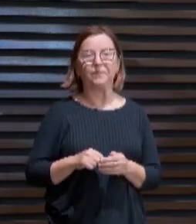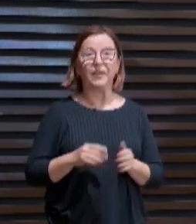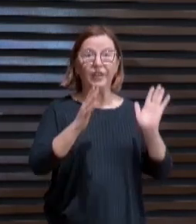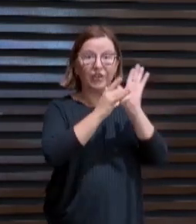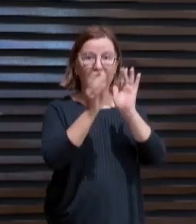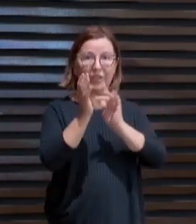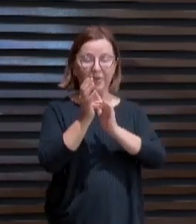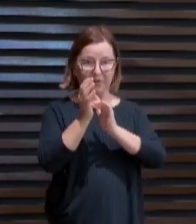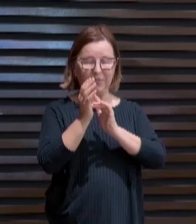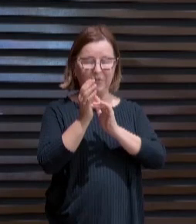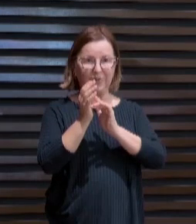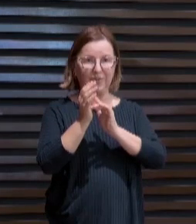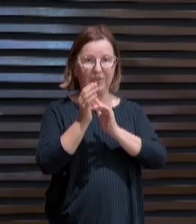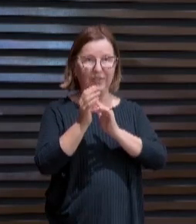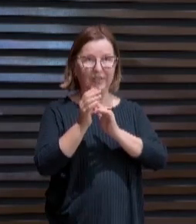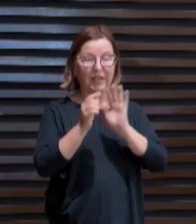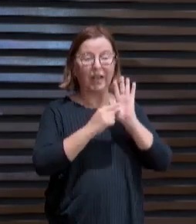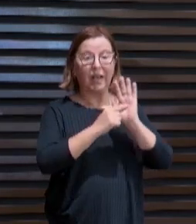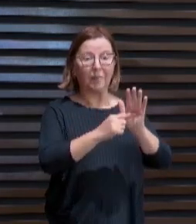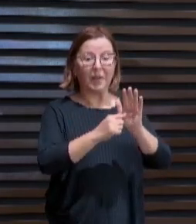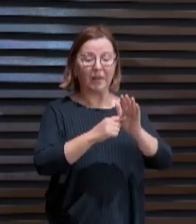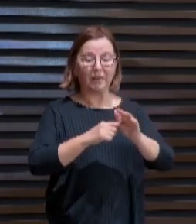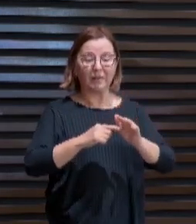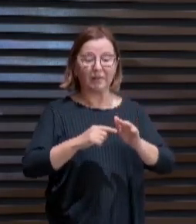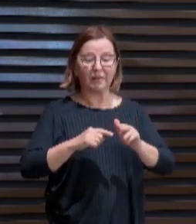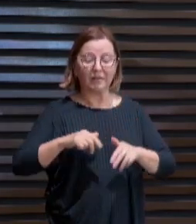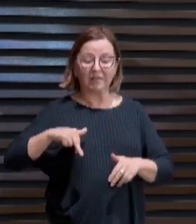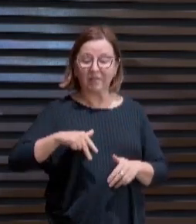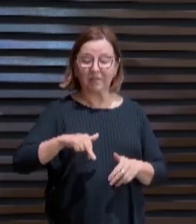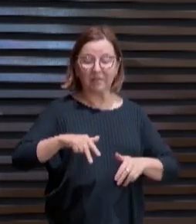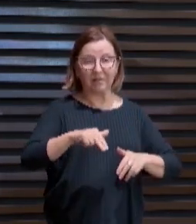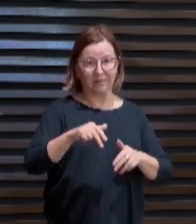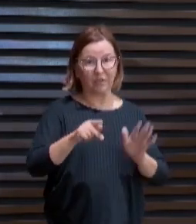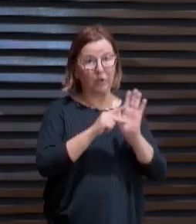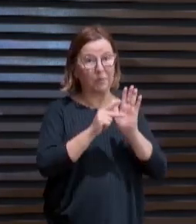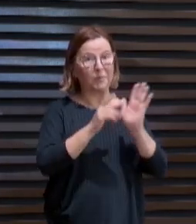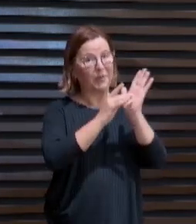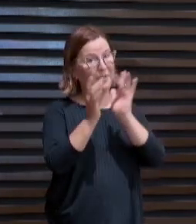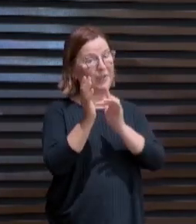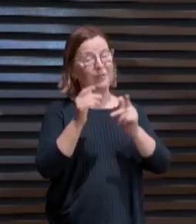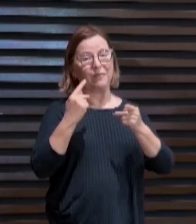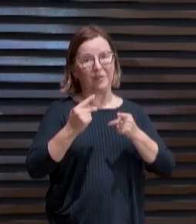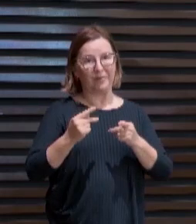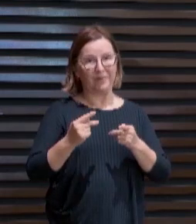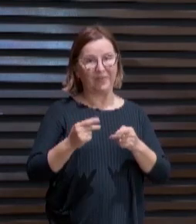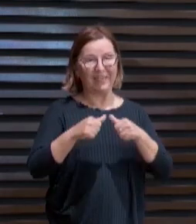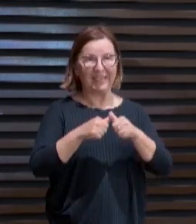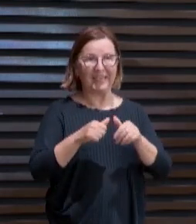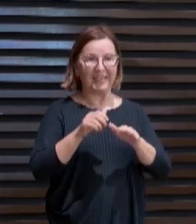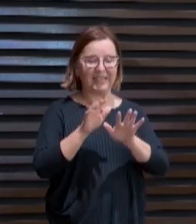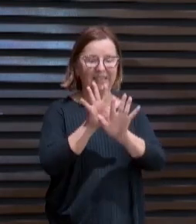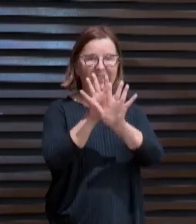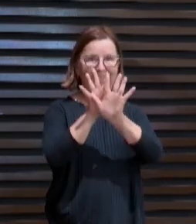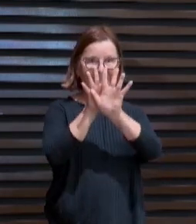caminhando por entre os candeeiros, como que cuidando dos candeeiros. E o próprio Jesus declara: esses candeeiros, eles são as